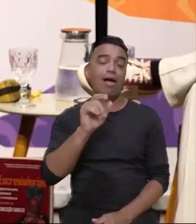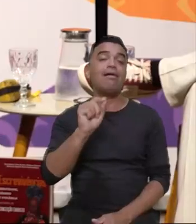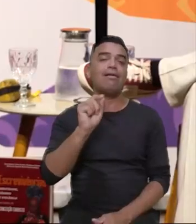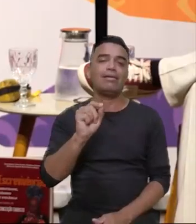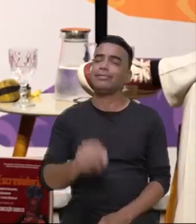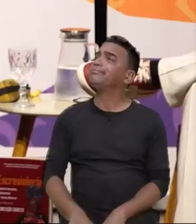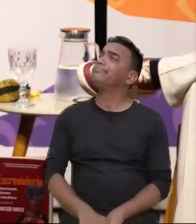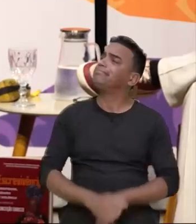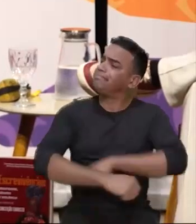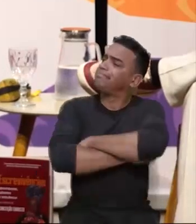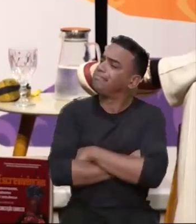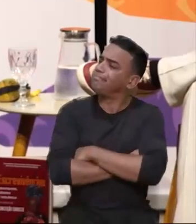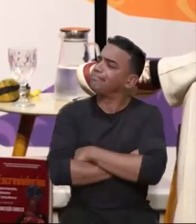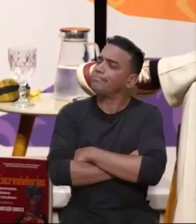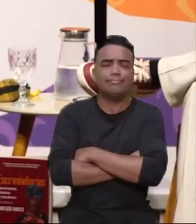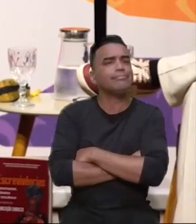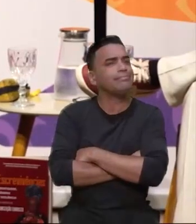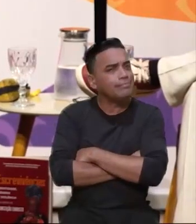assim: "Hum!"